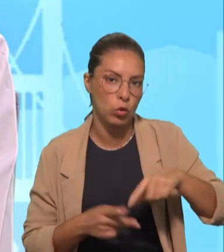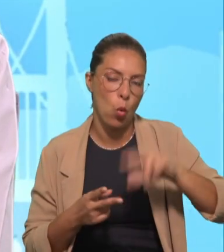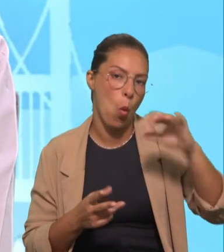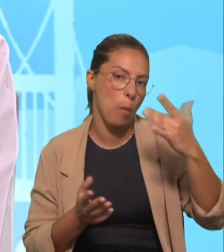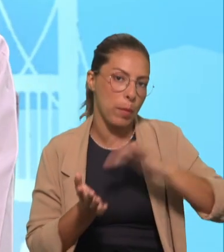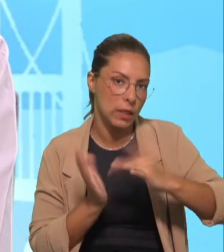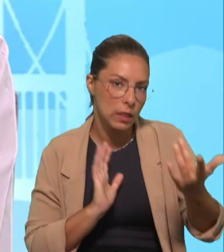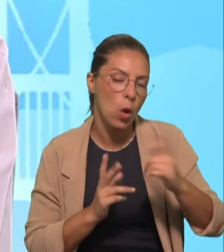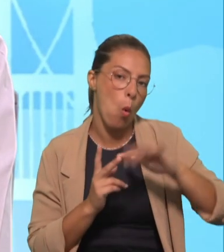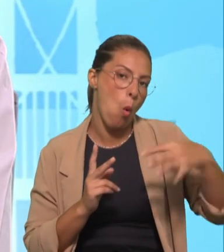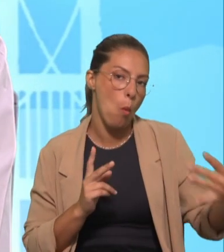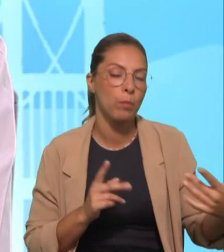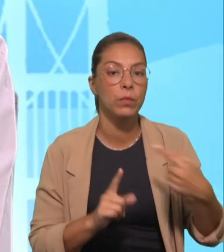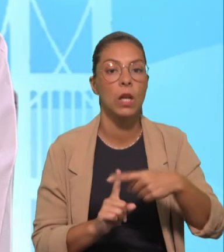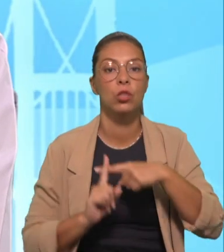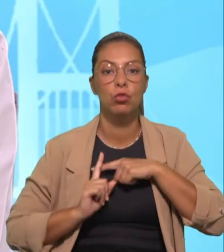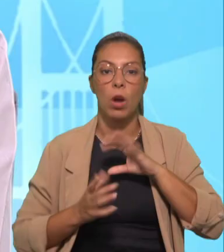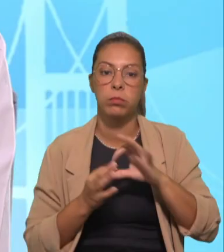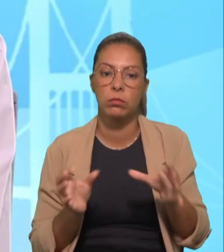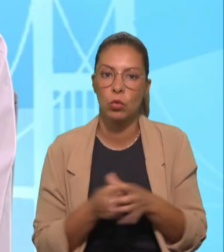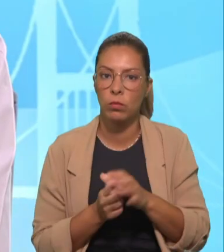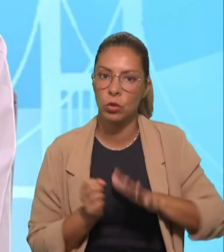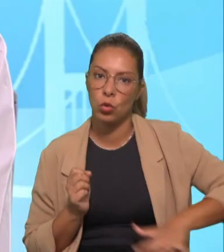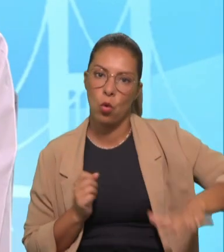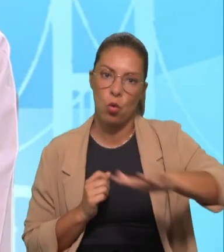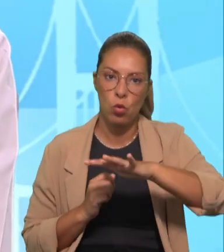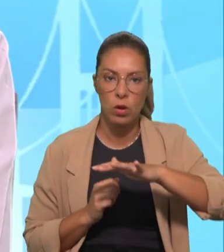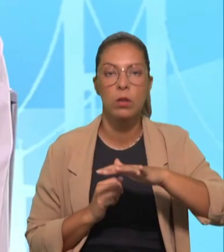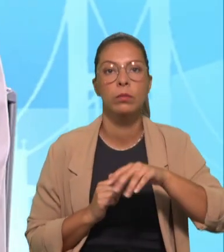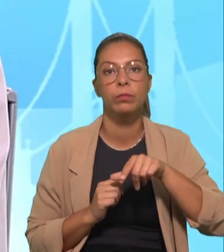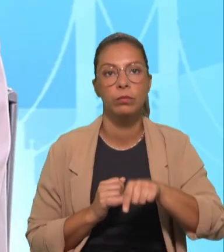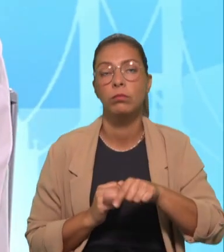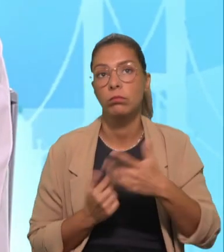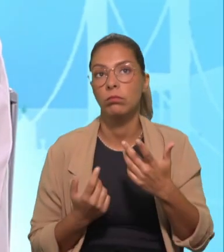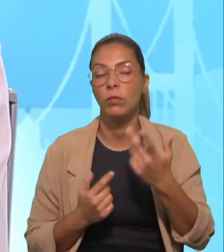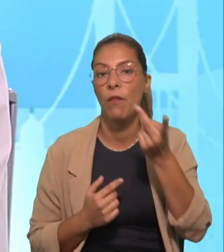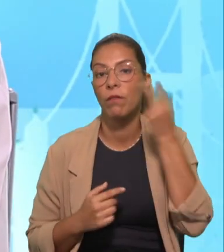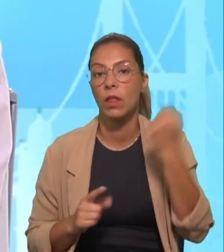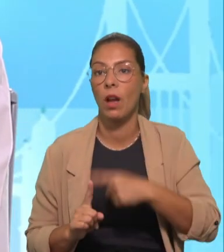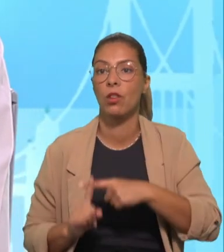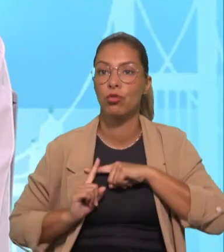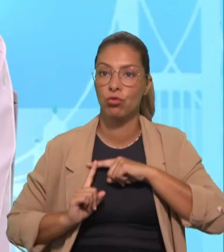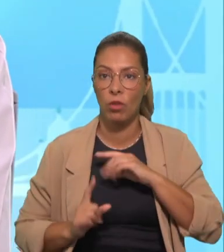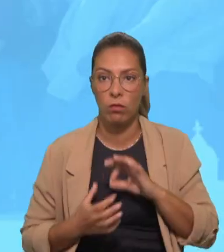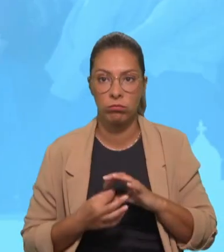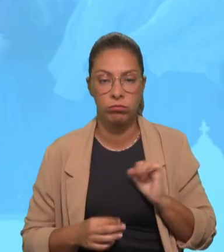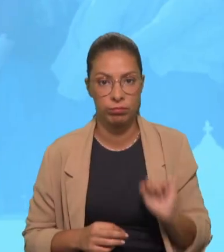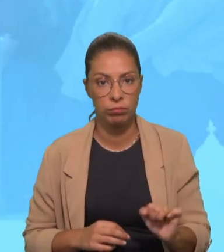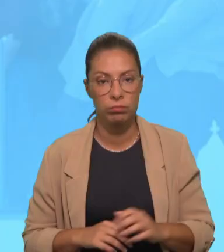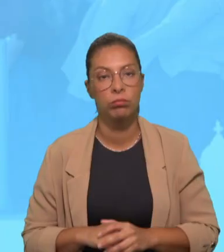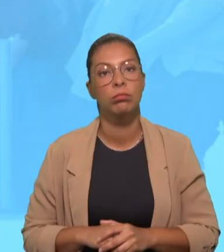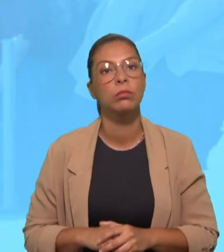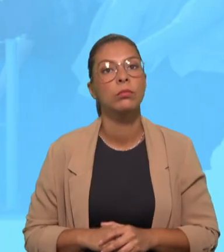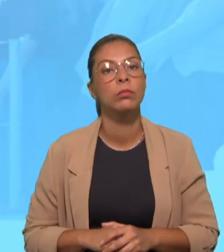interação com as comunidades cristãs locais e numa experiência de vida cristã e de testemunho missionário. Sim. Falava desta